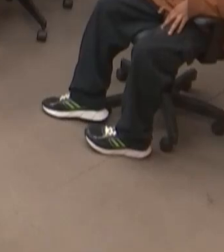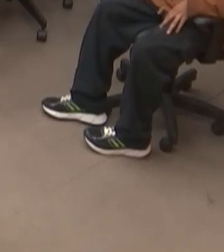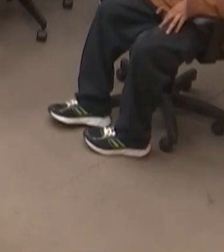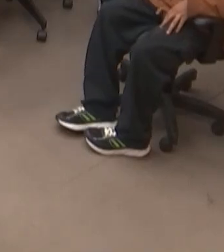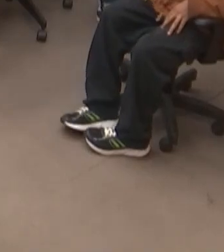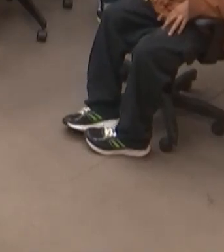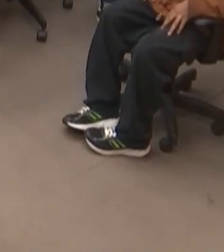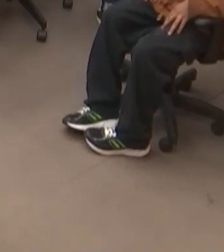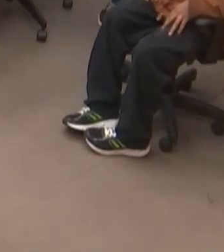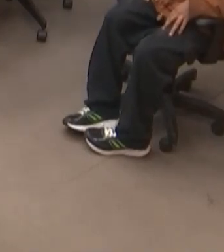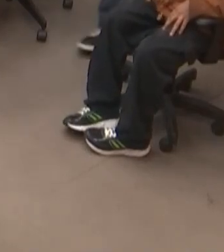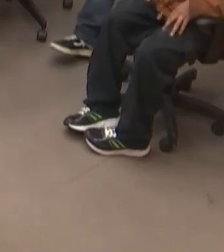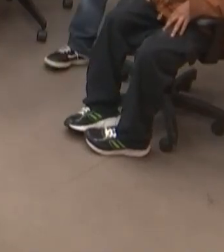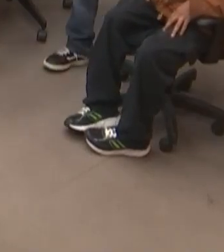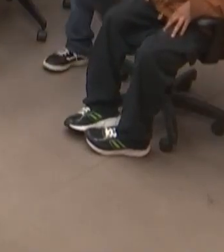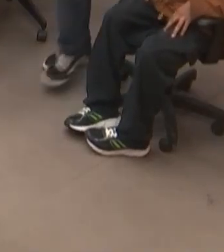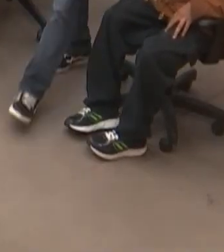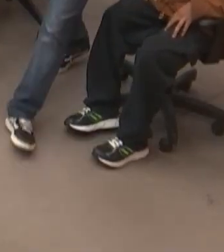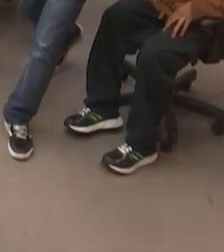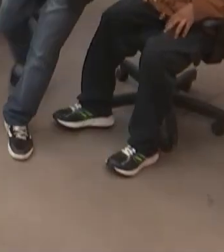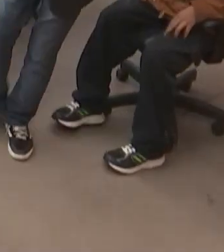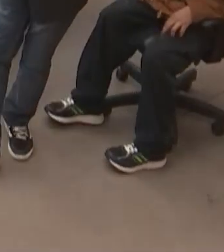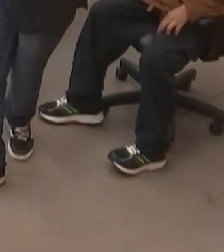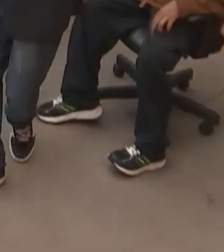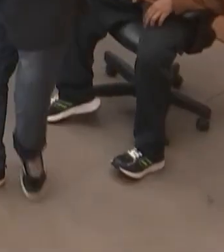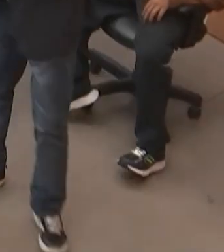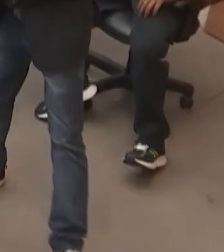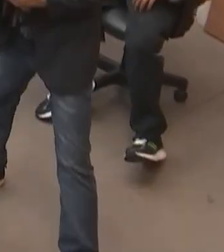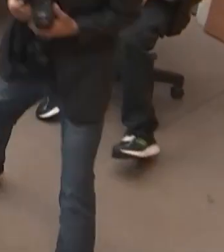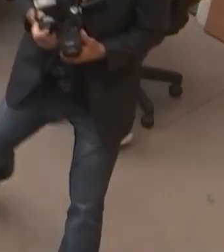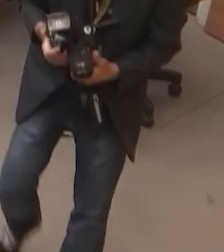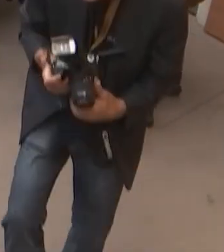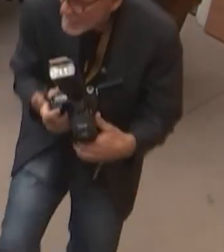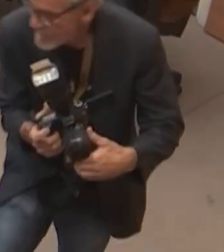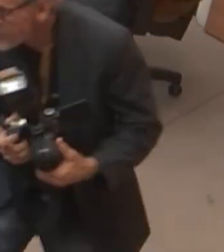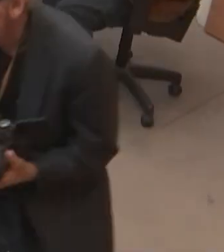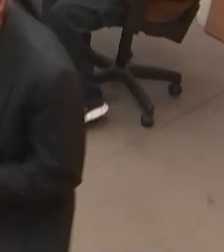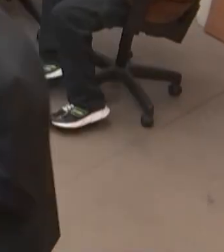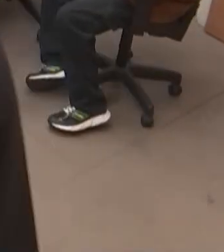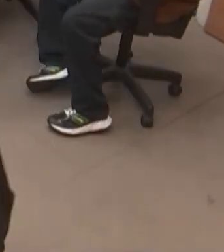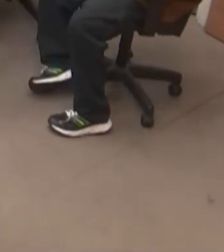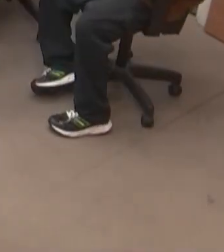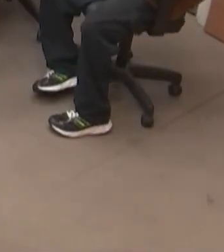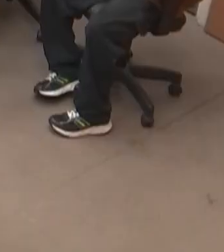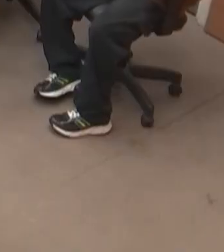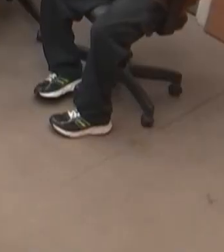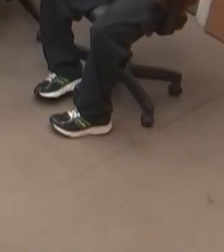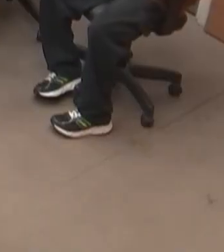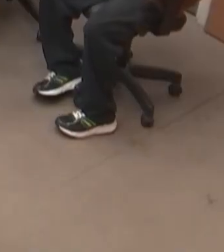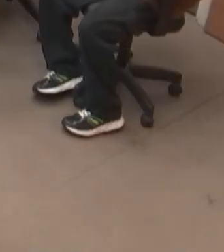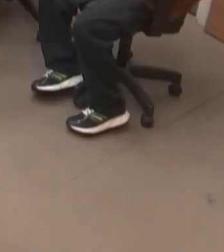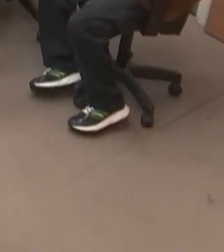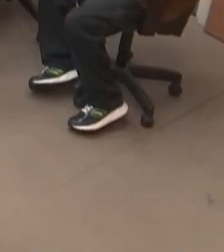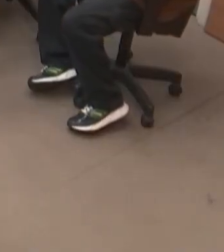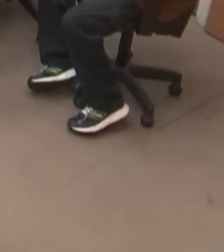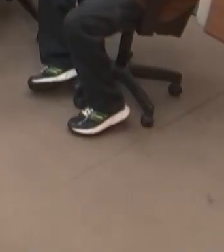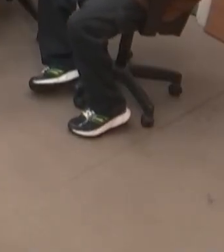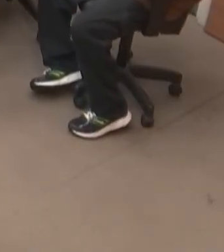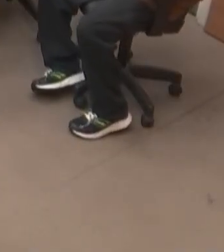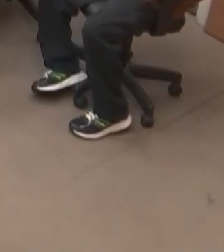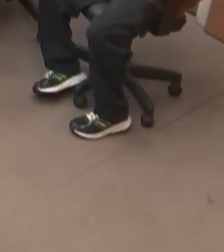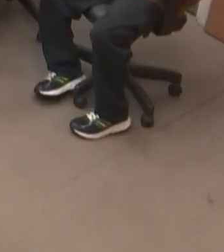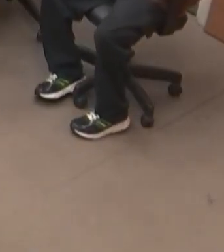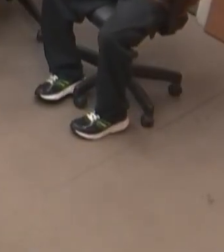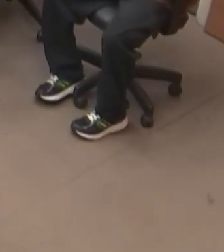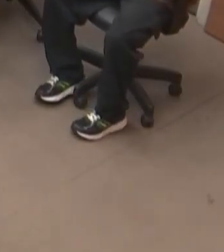muda sua location, nós é chave, não liga mais pra fecho. Eu percute no meio do seu queixo, enquanto eles babam no mic é movimento, um espetáculo.